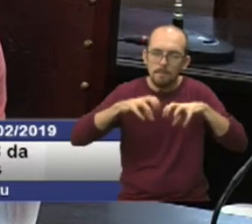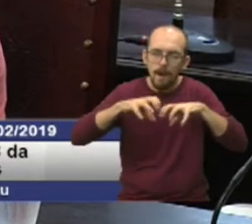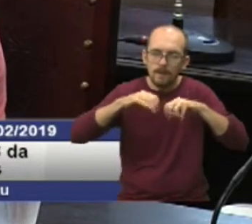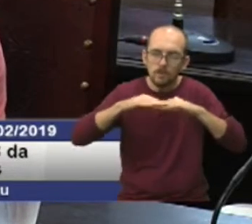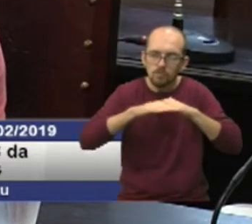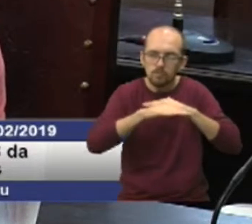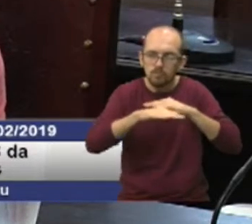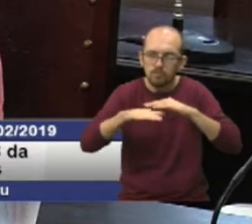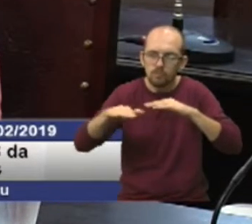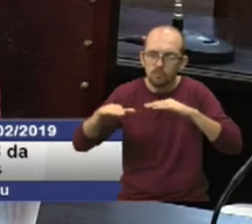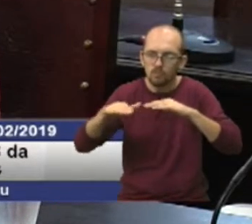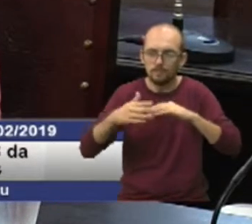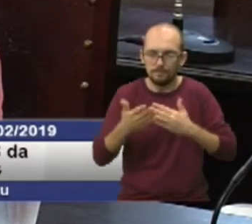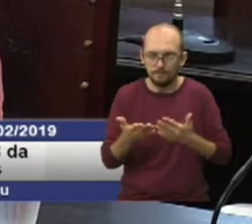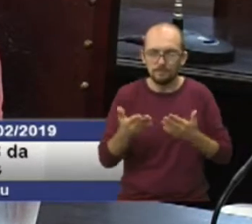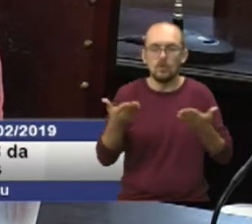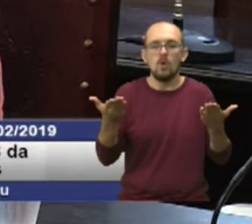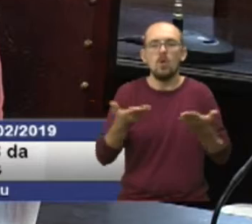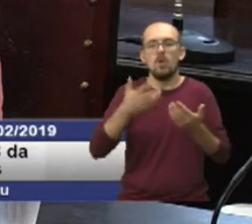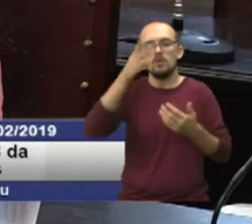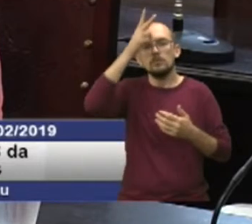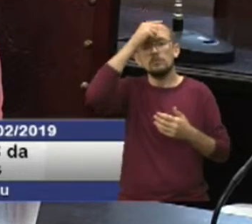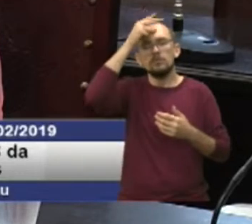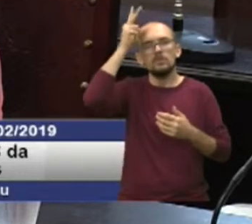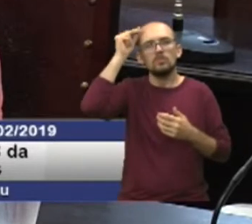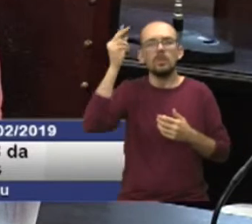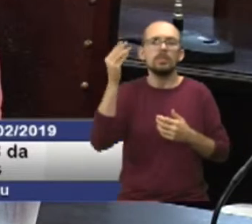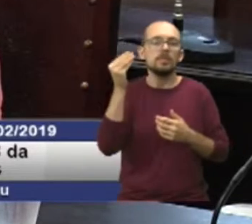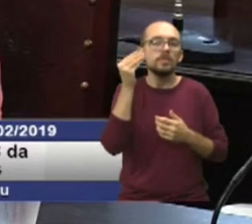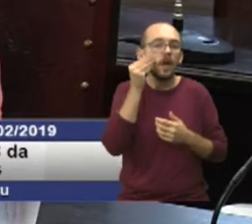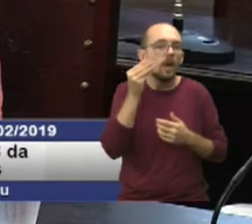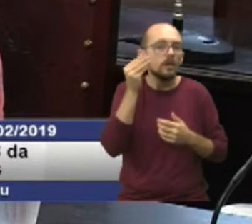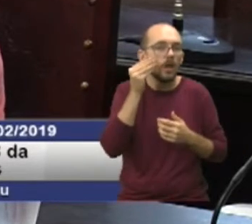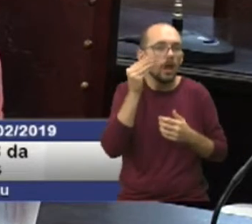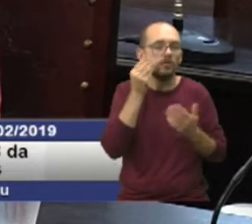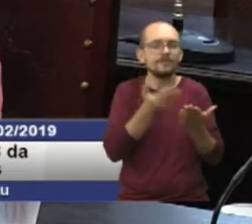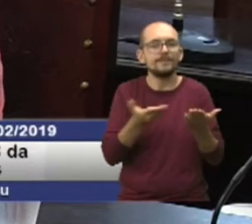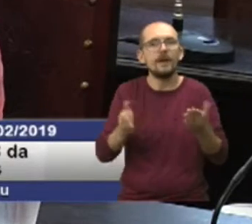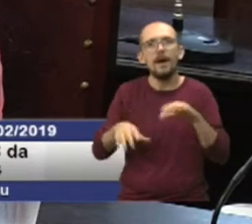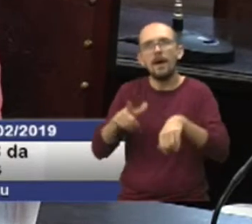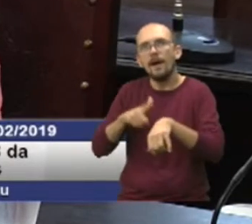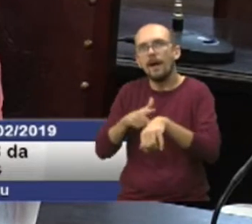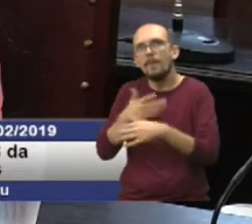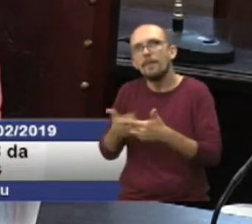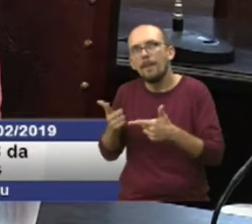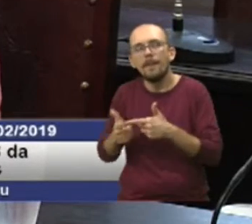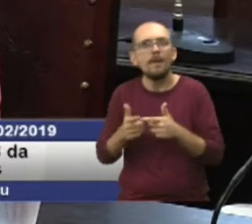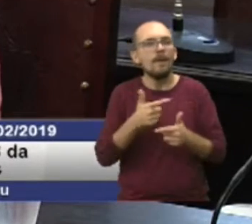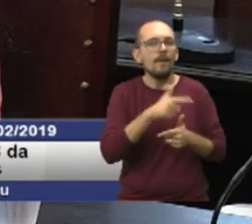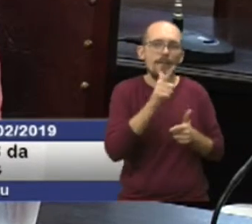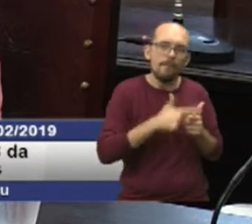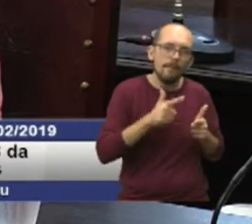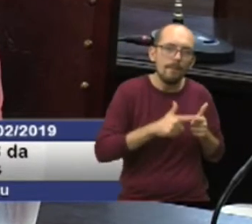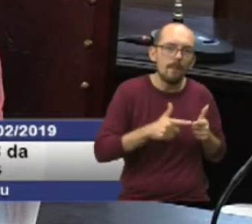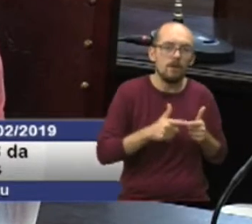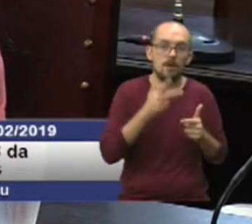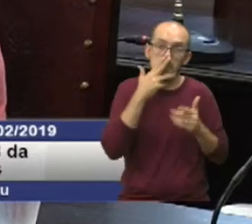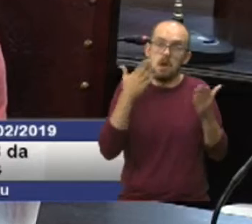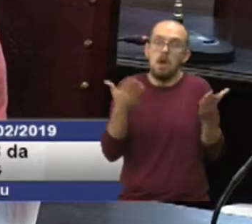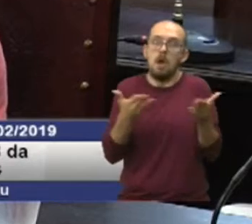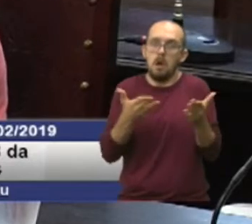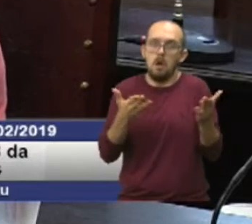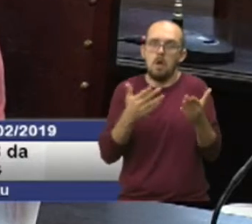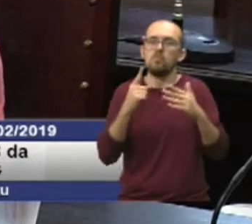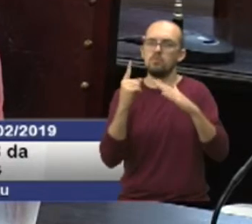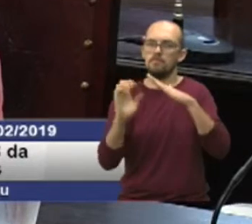A prefeitura hoje, ela está tentando fazer as licitações com as empresas, uma hora dá um problema, outra hora dá outro, agora parece que acertou e tem uma empresa aí que